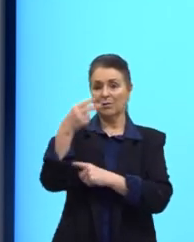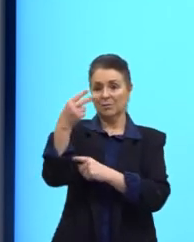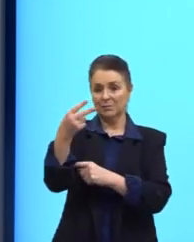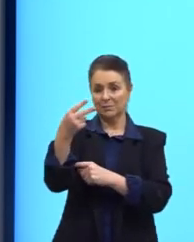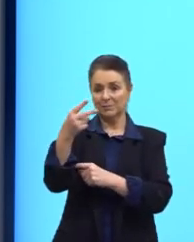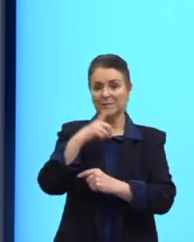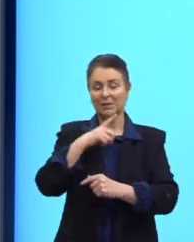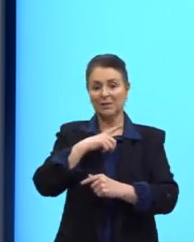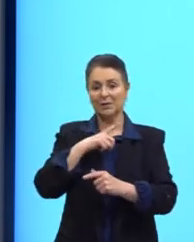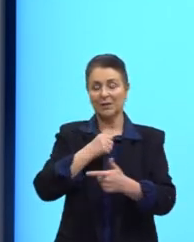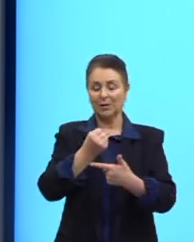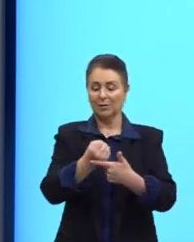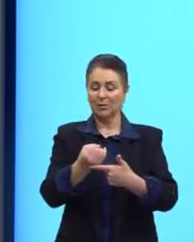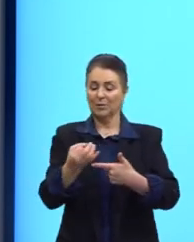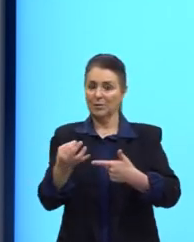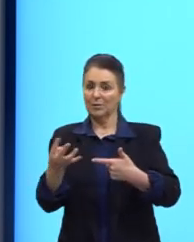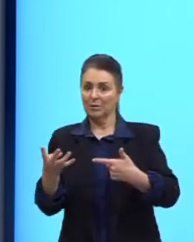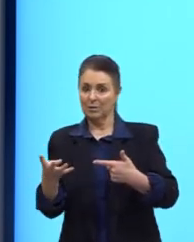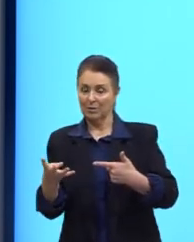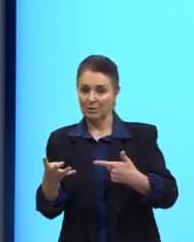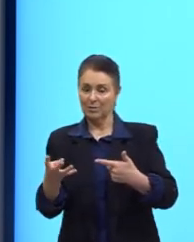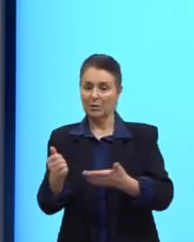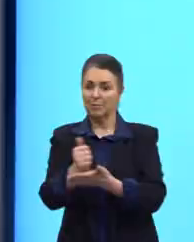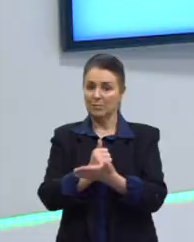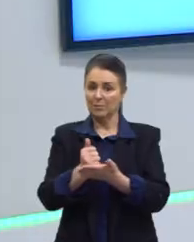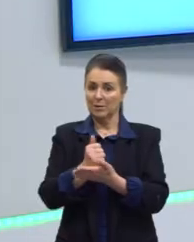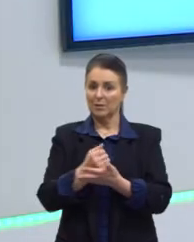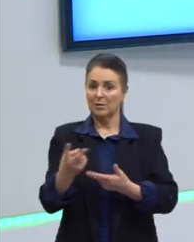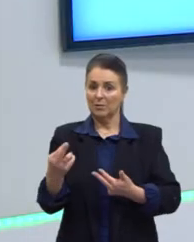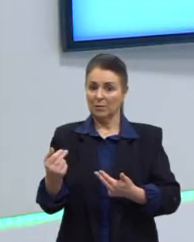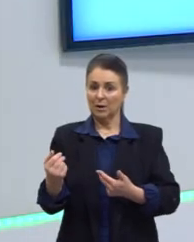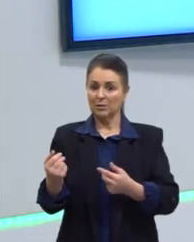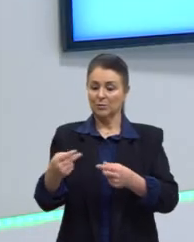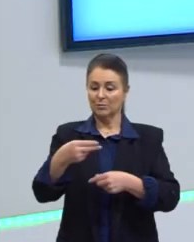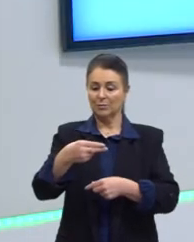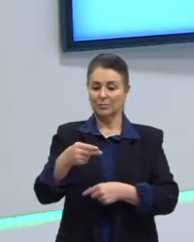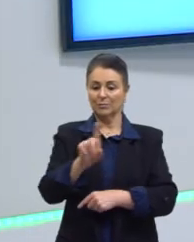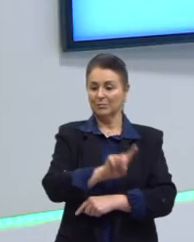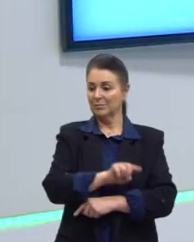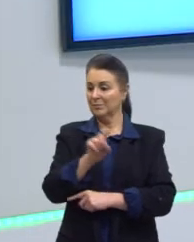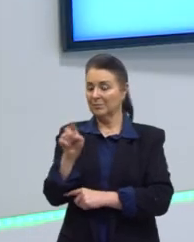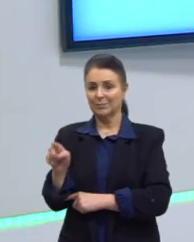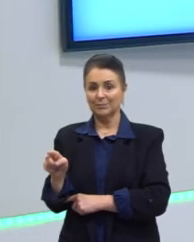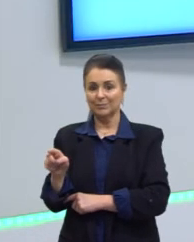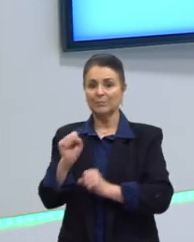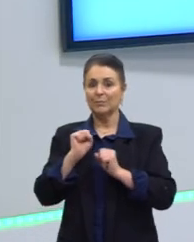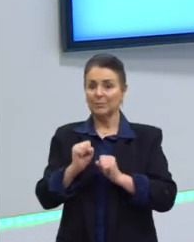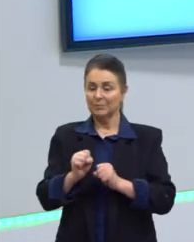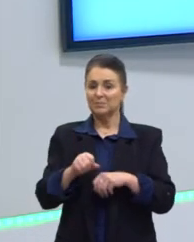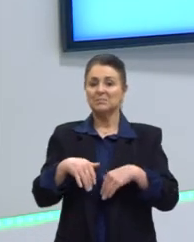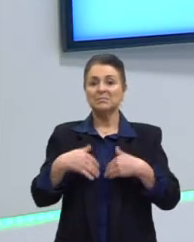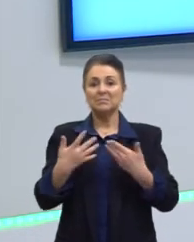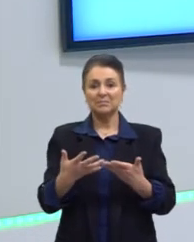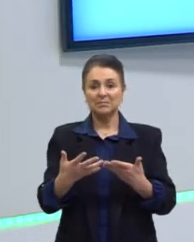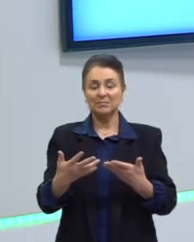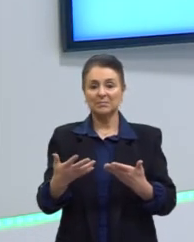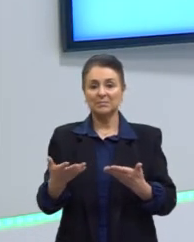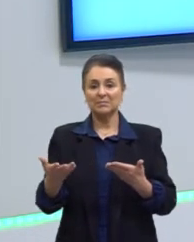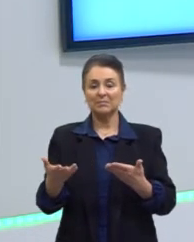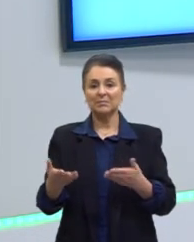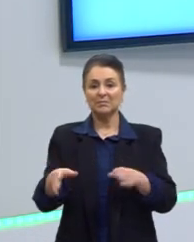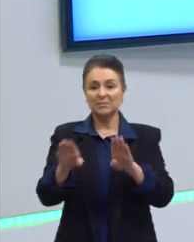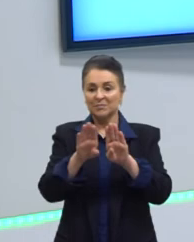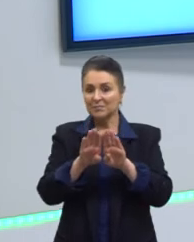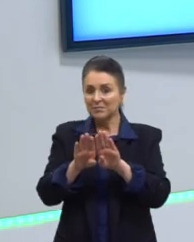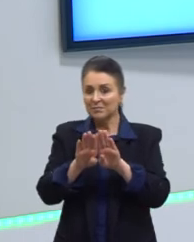temos então um logaritmo com mesma base nos dois lados da Igualdade tá podemos então igualar somente os